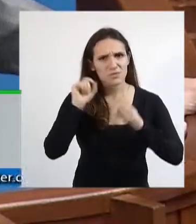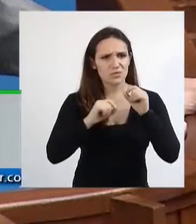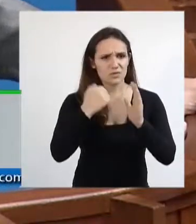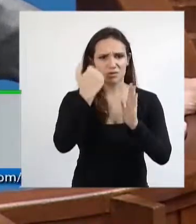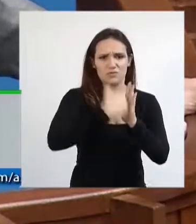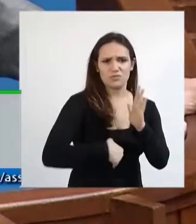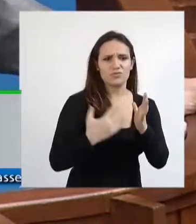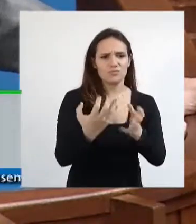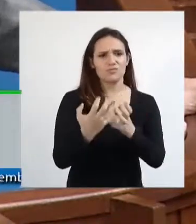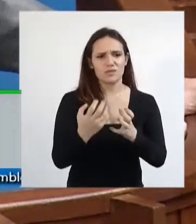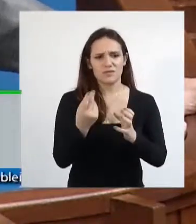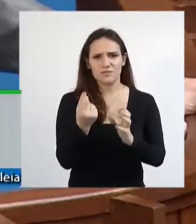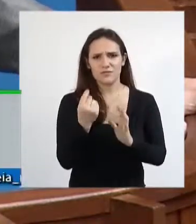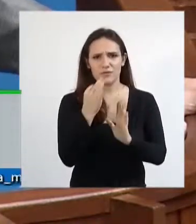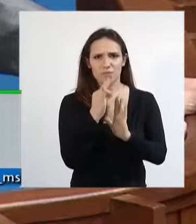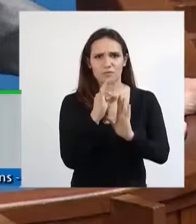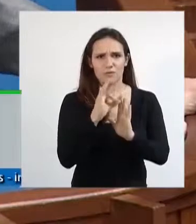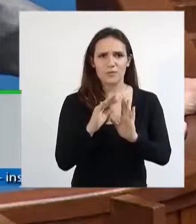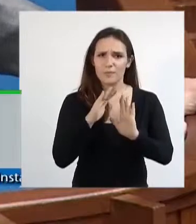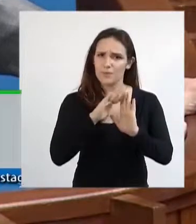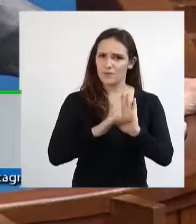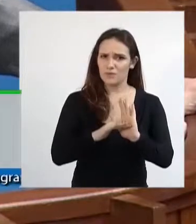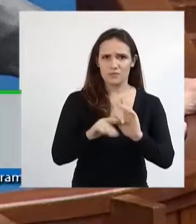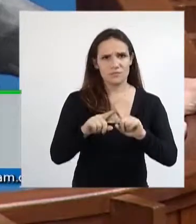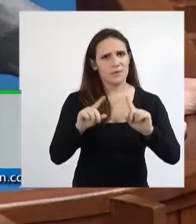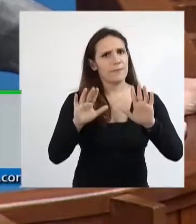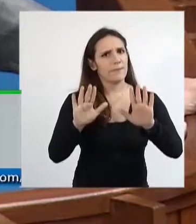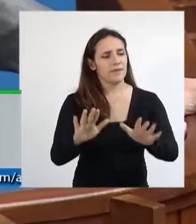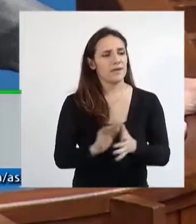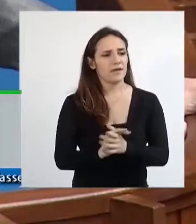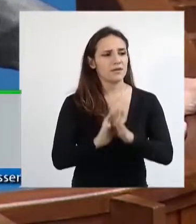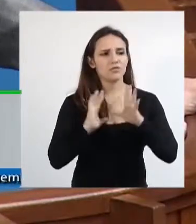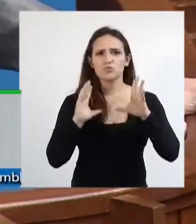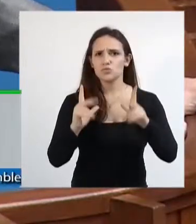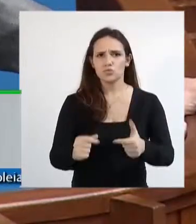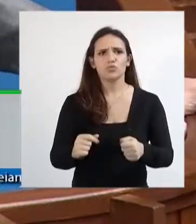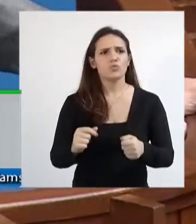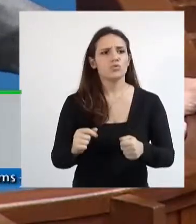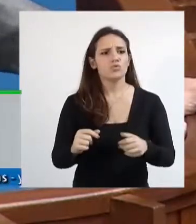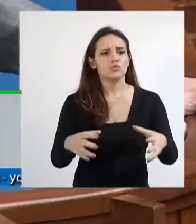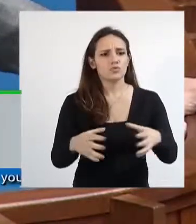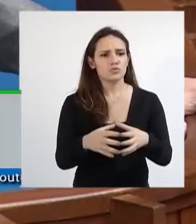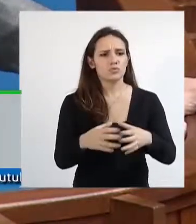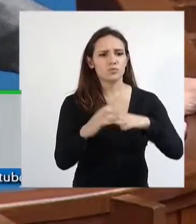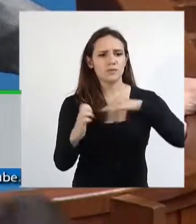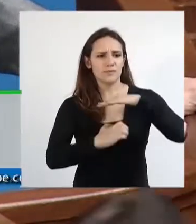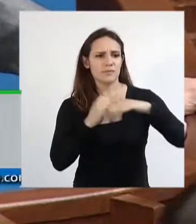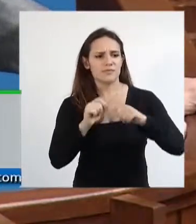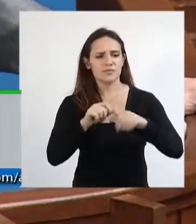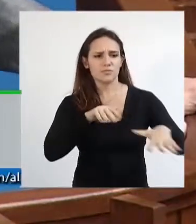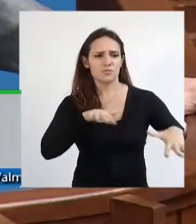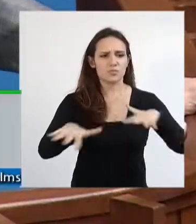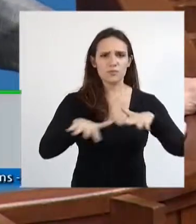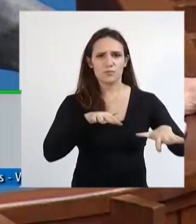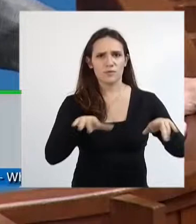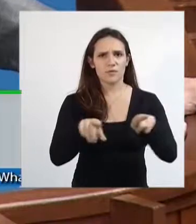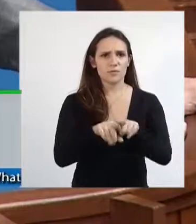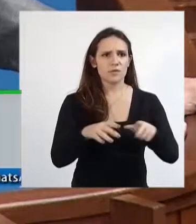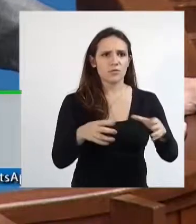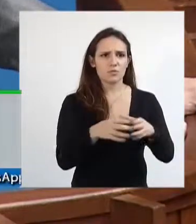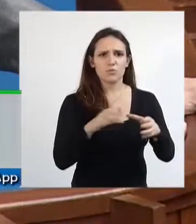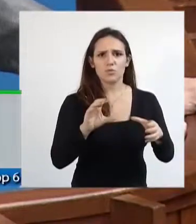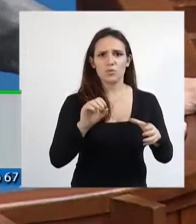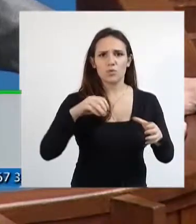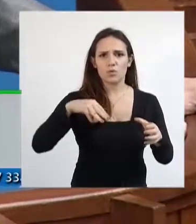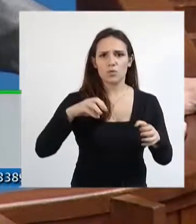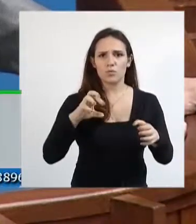é? Mas eles acataram. Houve uma manifestação muito grande do setor empresarial, do setor comercial e do próprio governo,